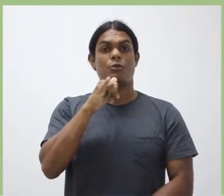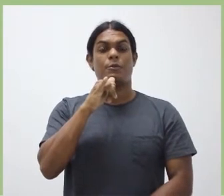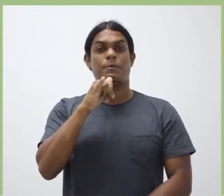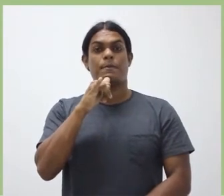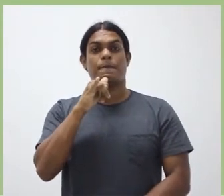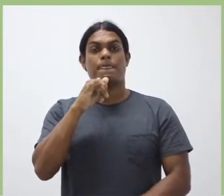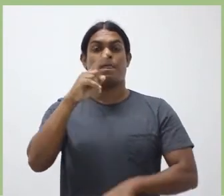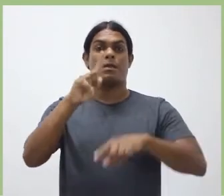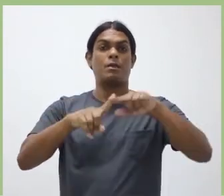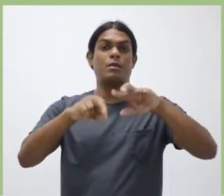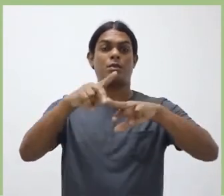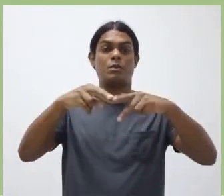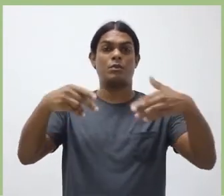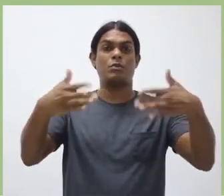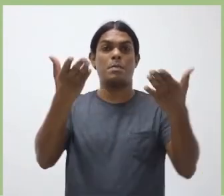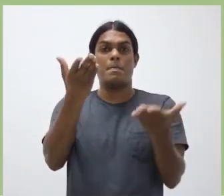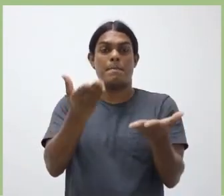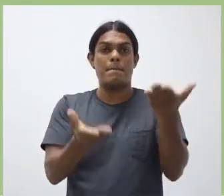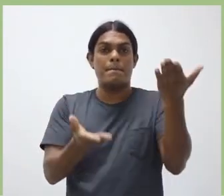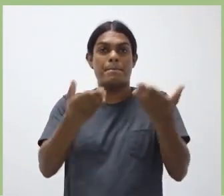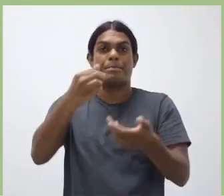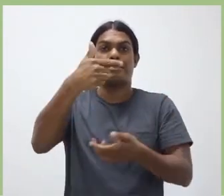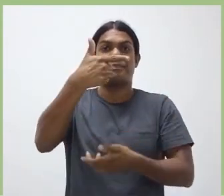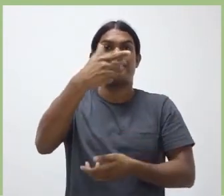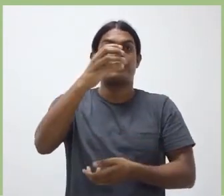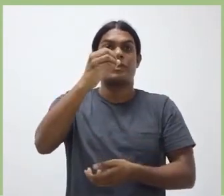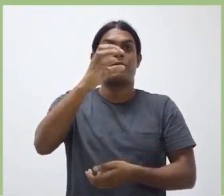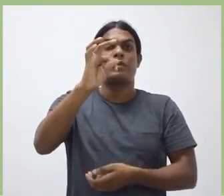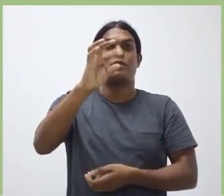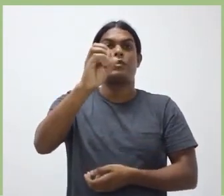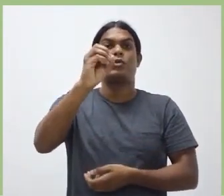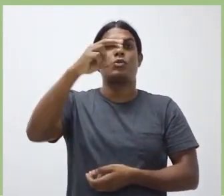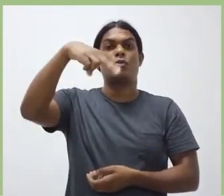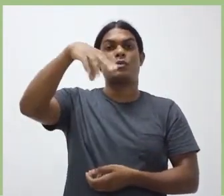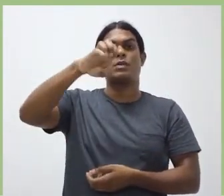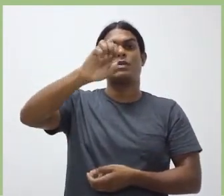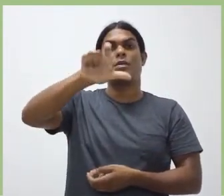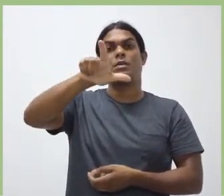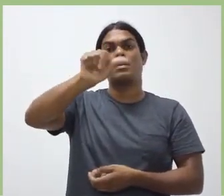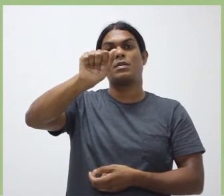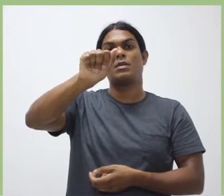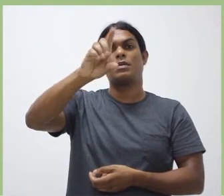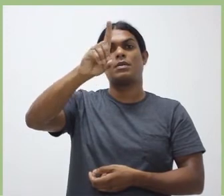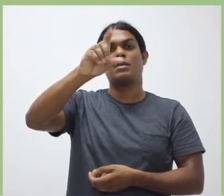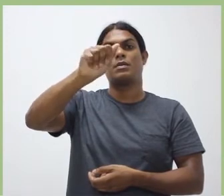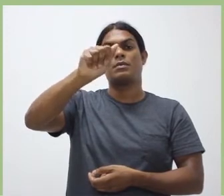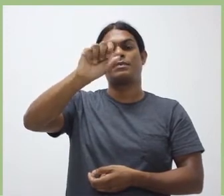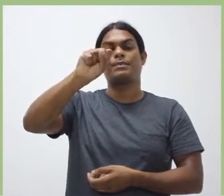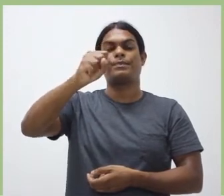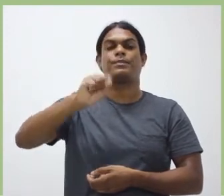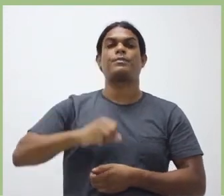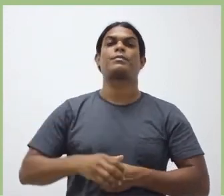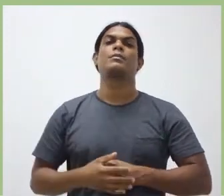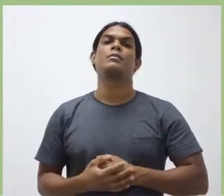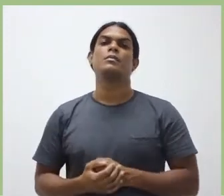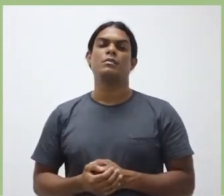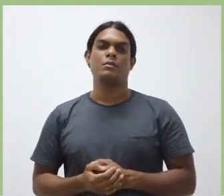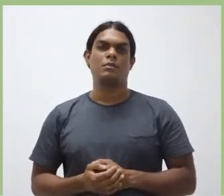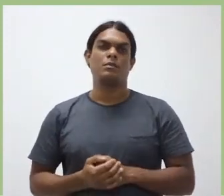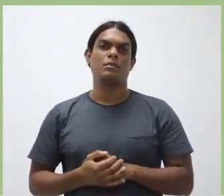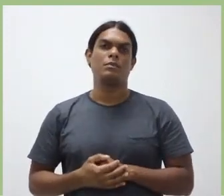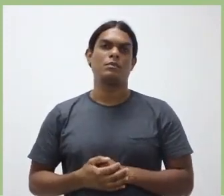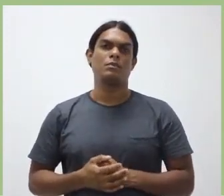20 toneladas. Com o segundo frete, temos o trecho Santos, o próprio Porto de Santos, onde o